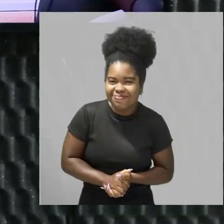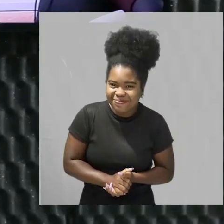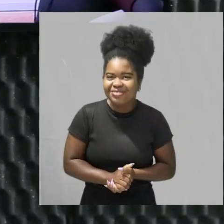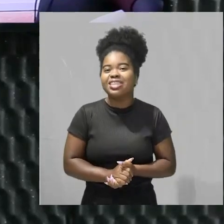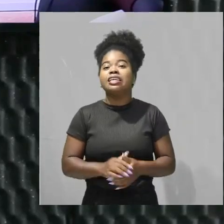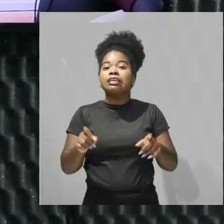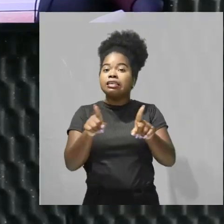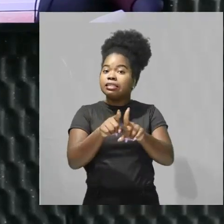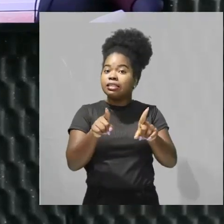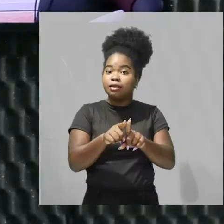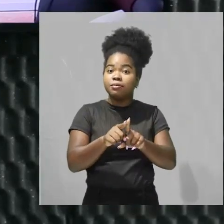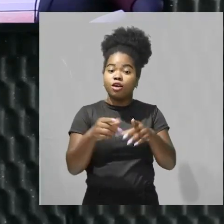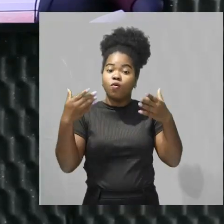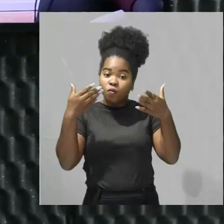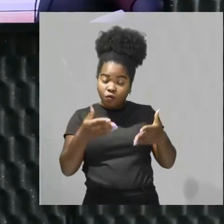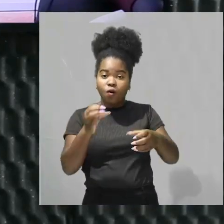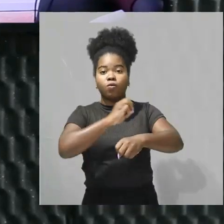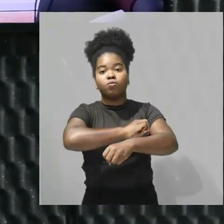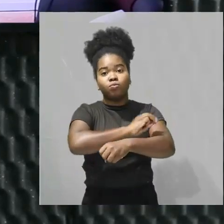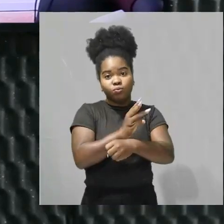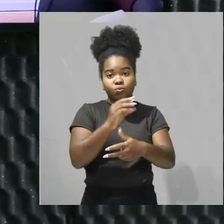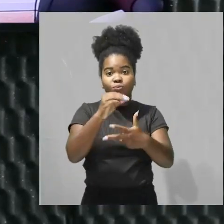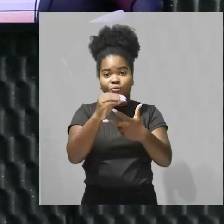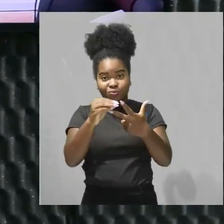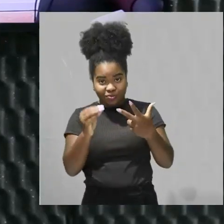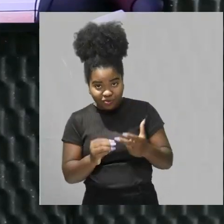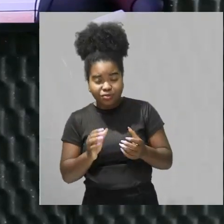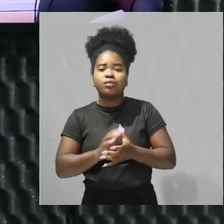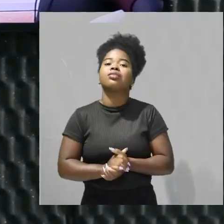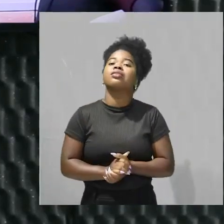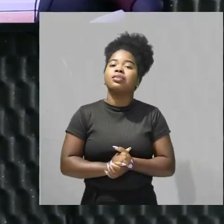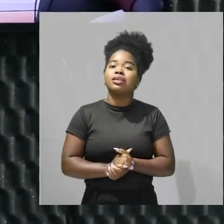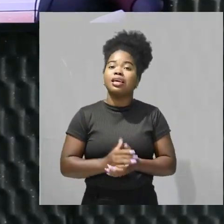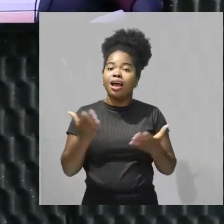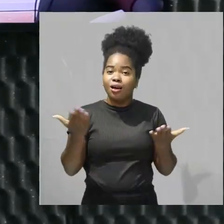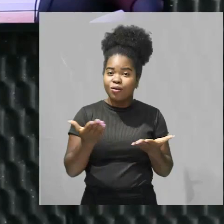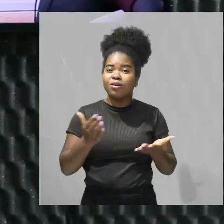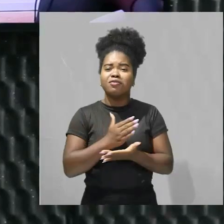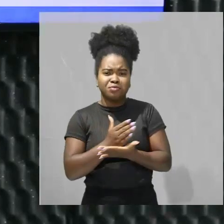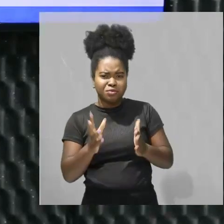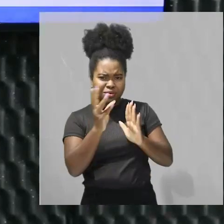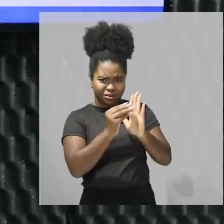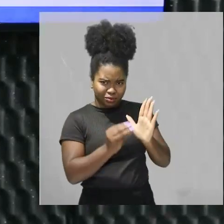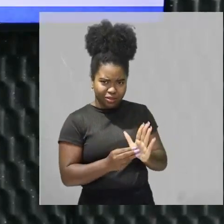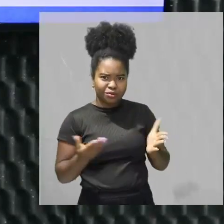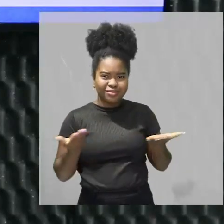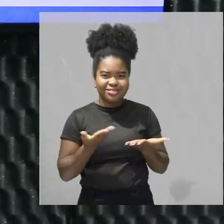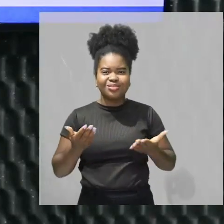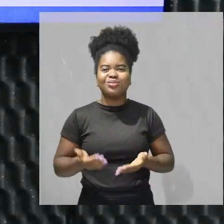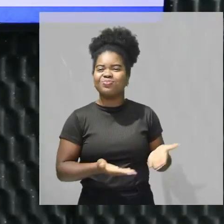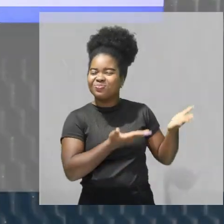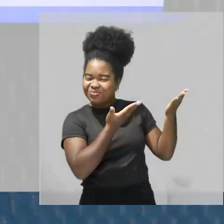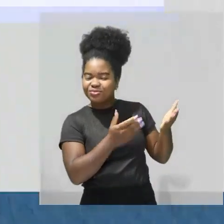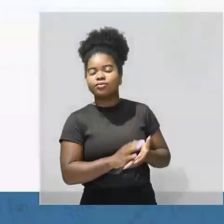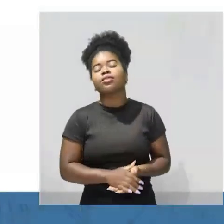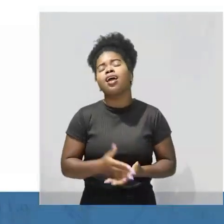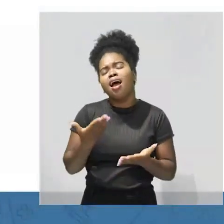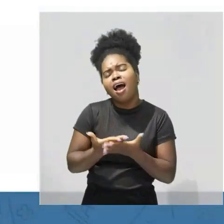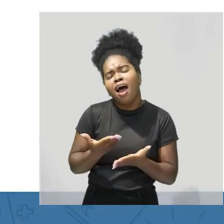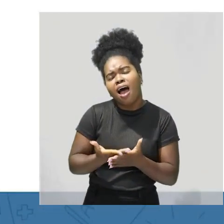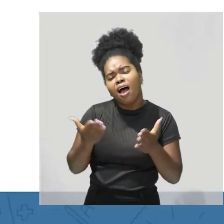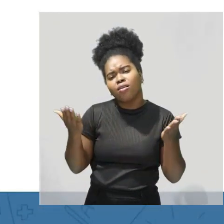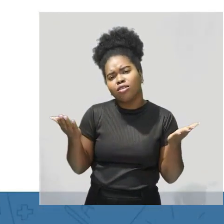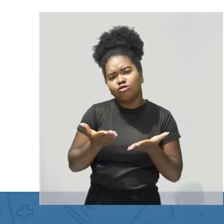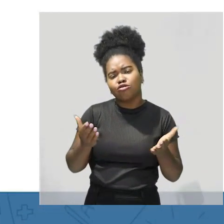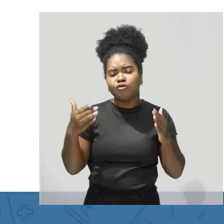um preparatório do PAIS UEMA Enem. Então vamos para o nosso tema de hoje. A nossa aula de hoje